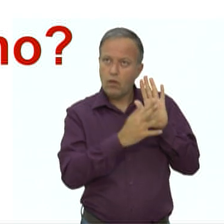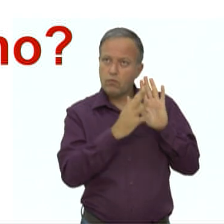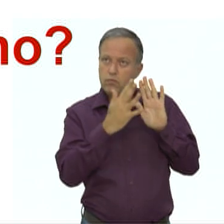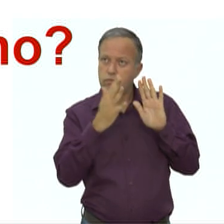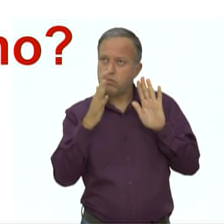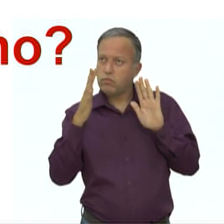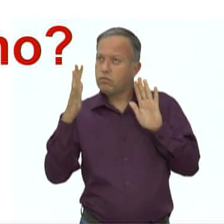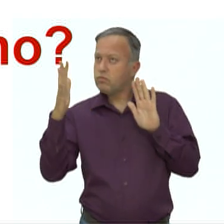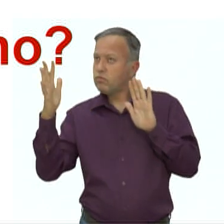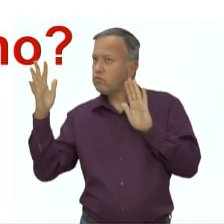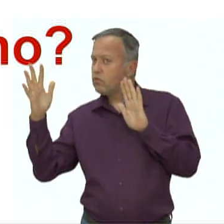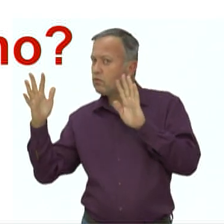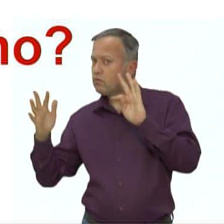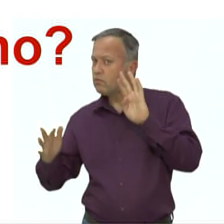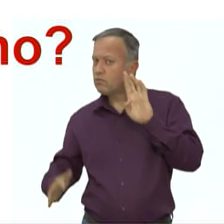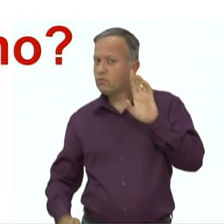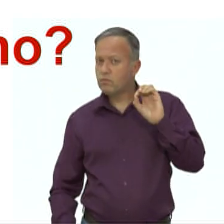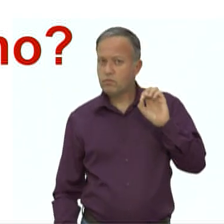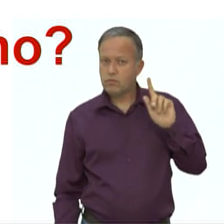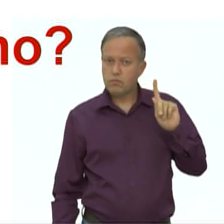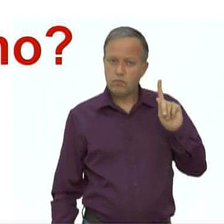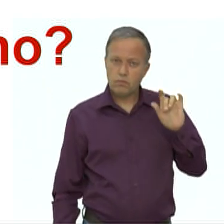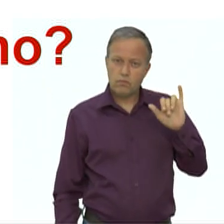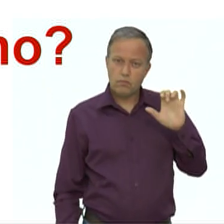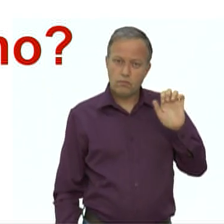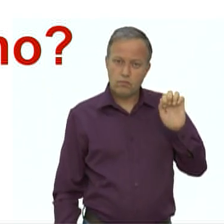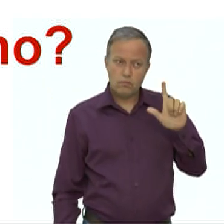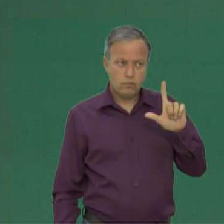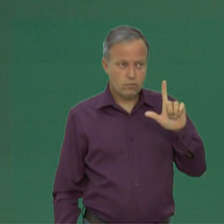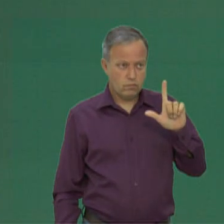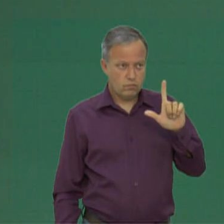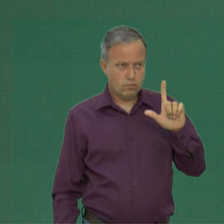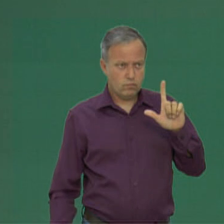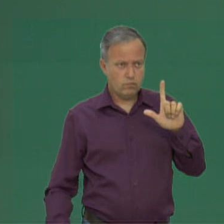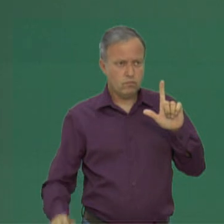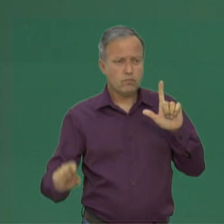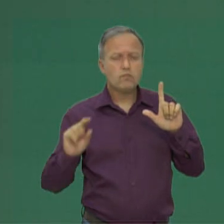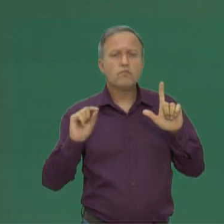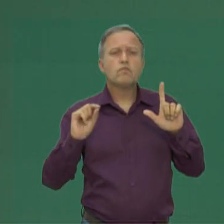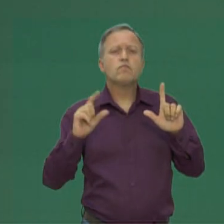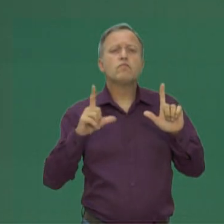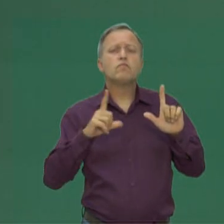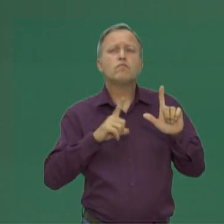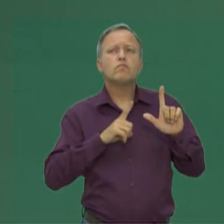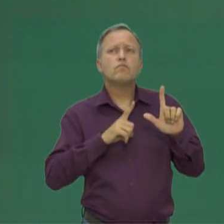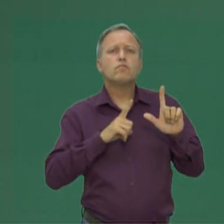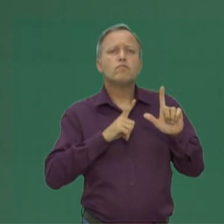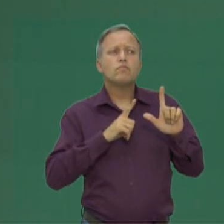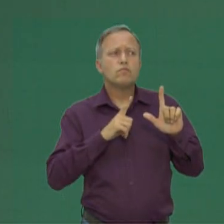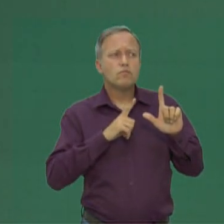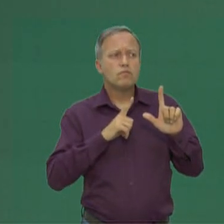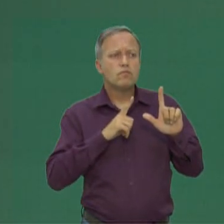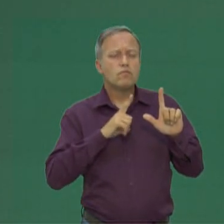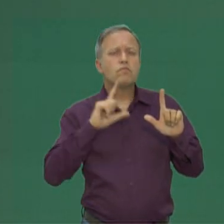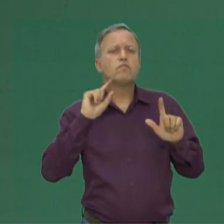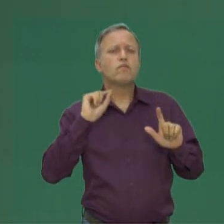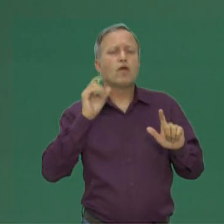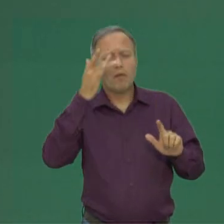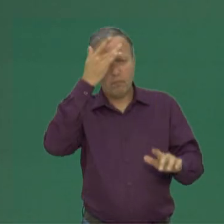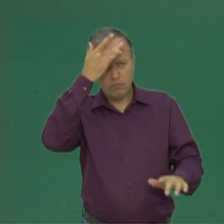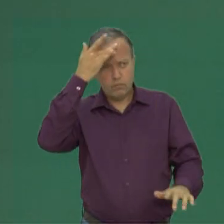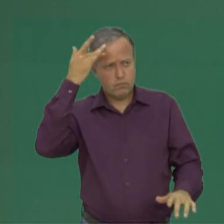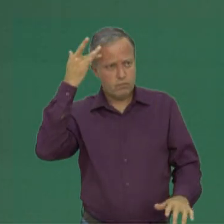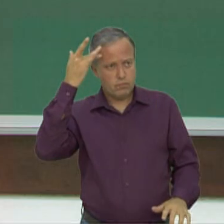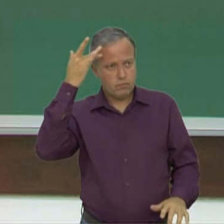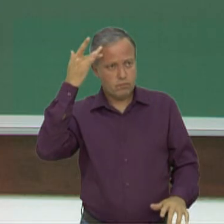escritor Eduardo Galeano, pero ¿quién es o quién fue Eduardo